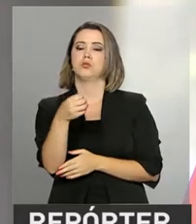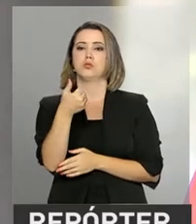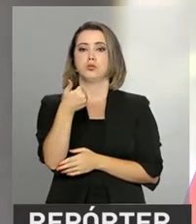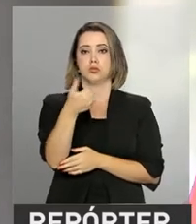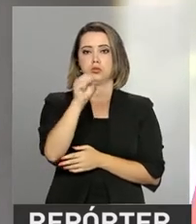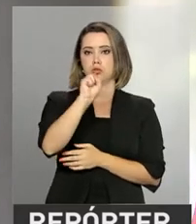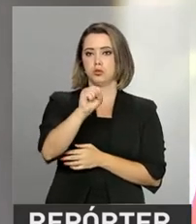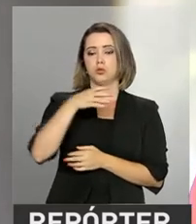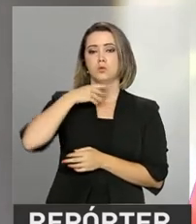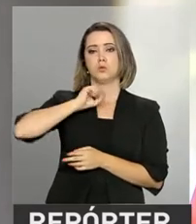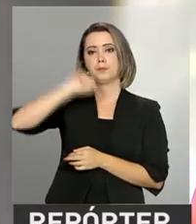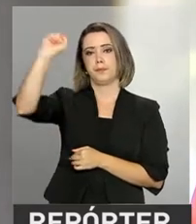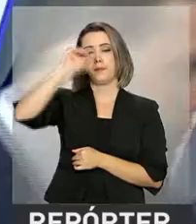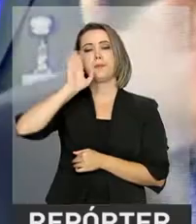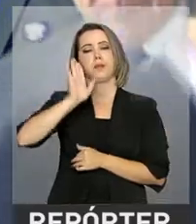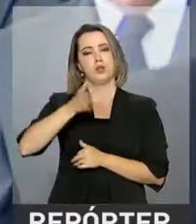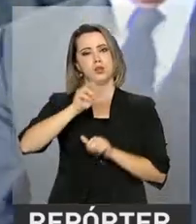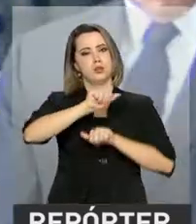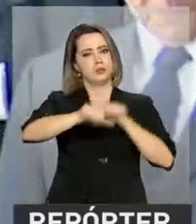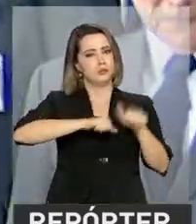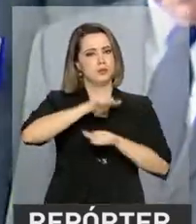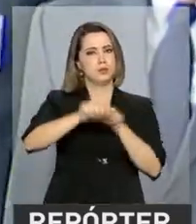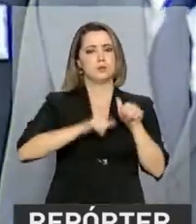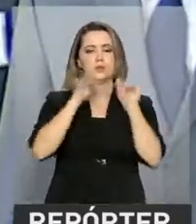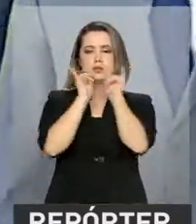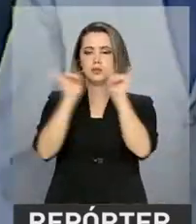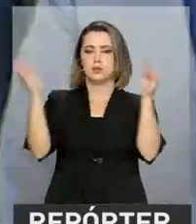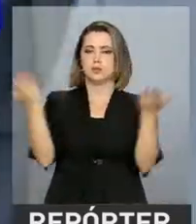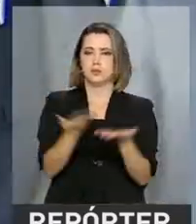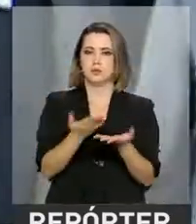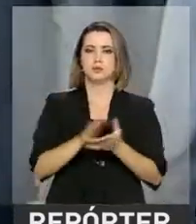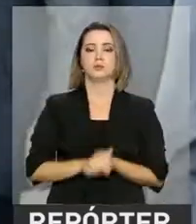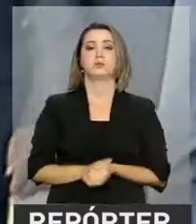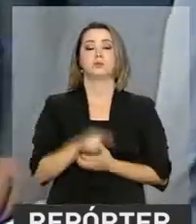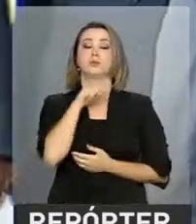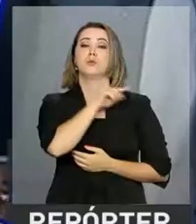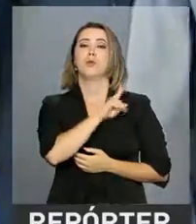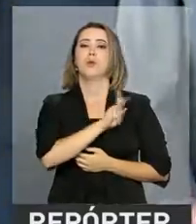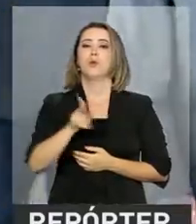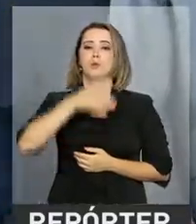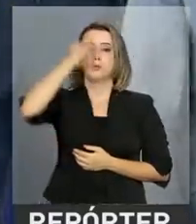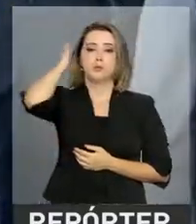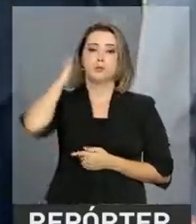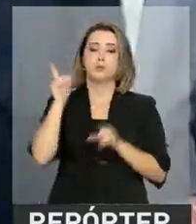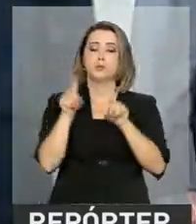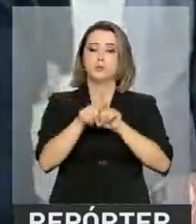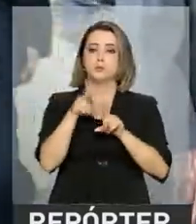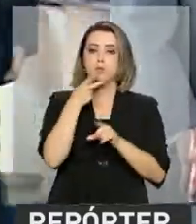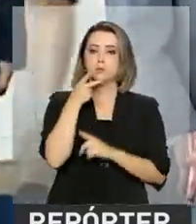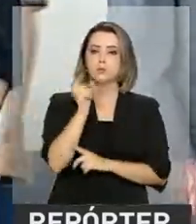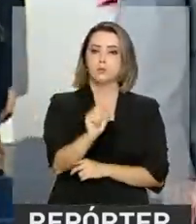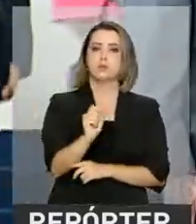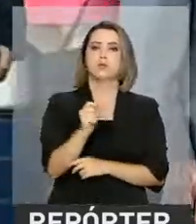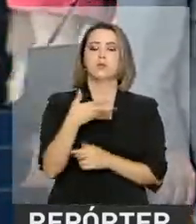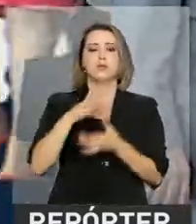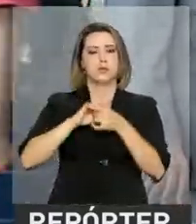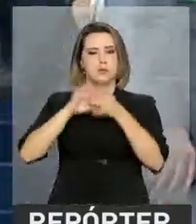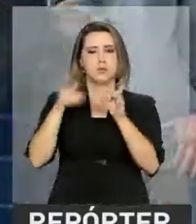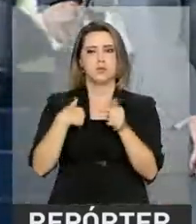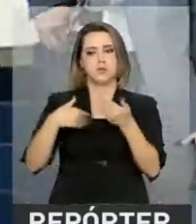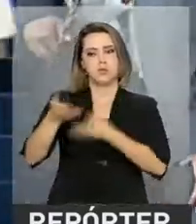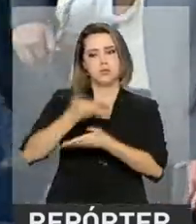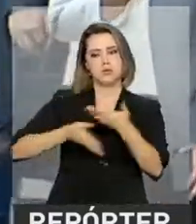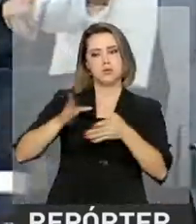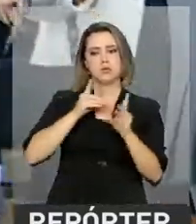de abril já com as alterações anunciadas hoje o presidente da república michel temer autorizou as